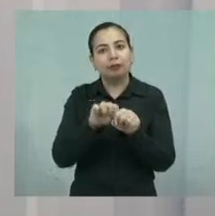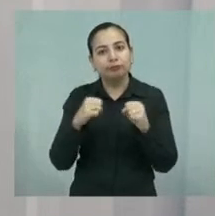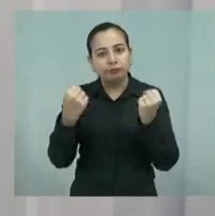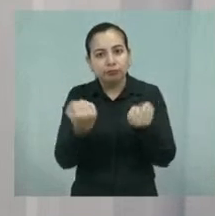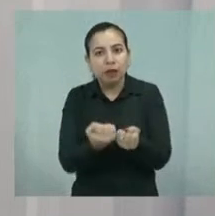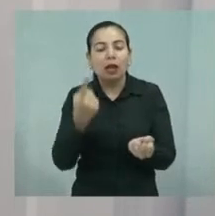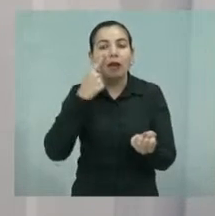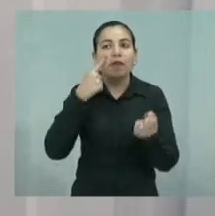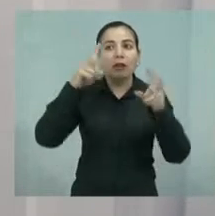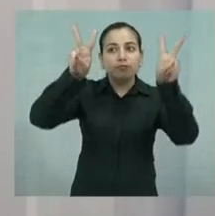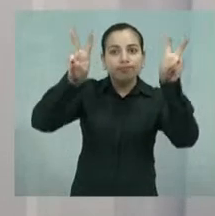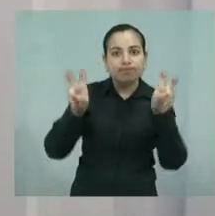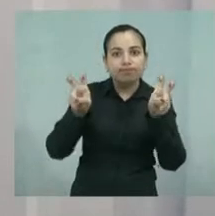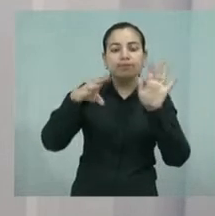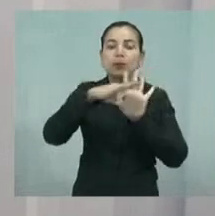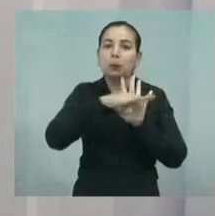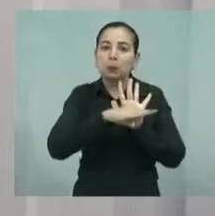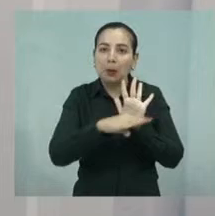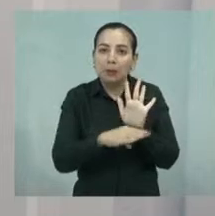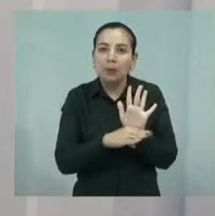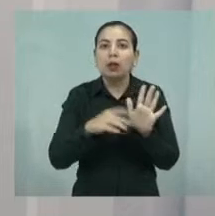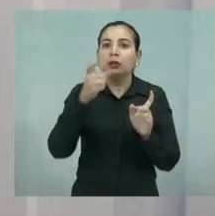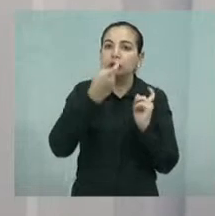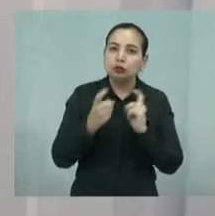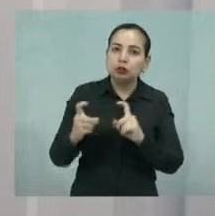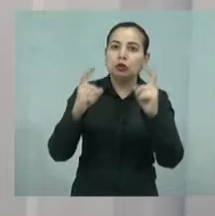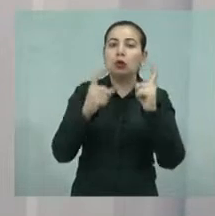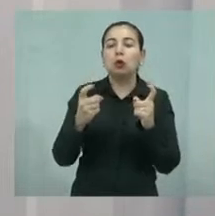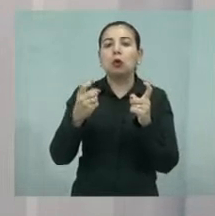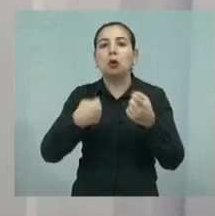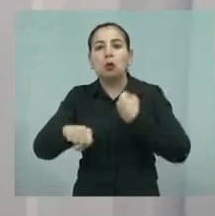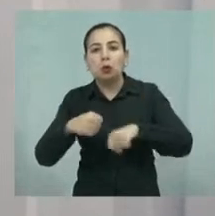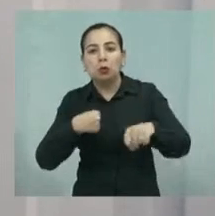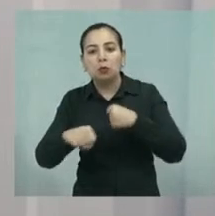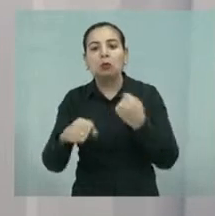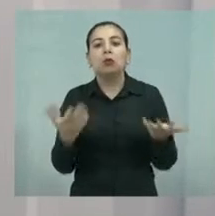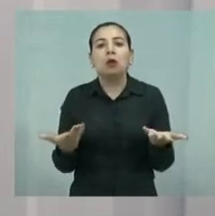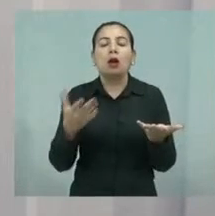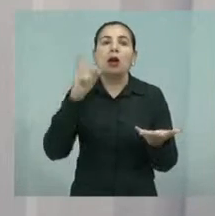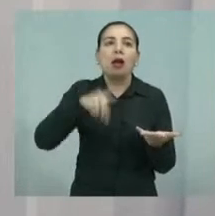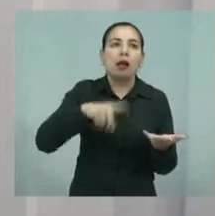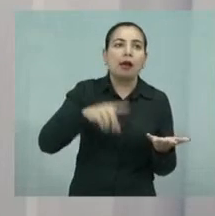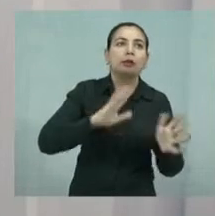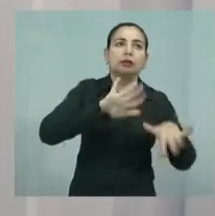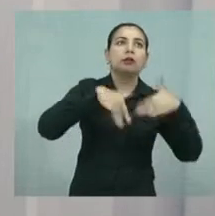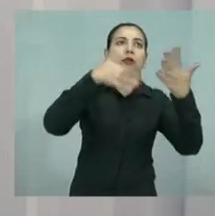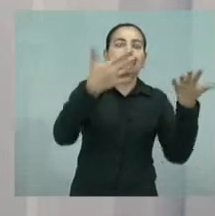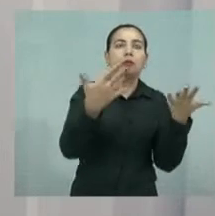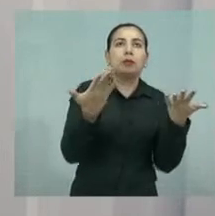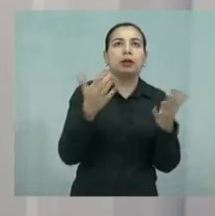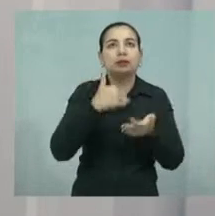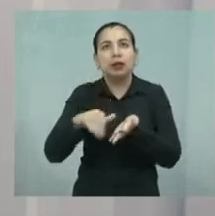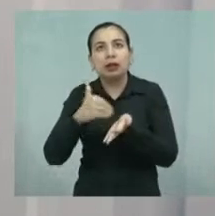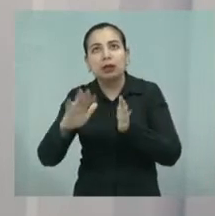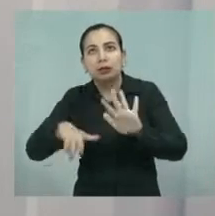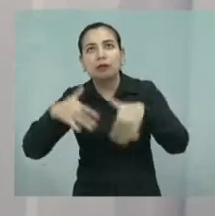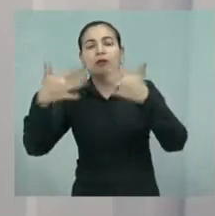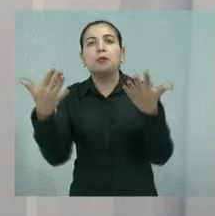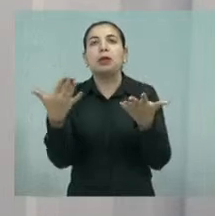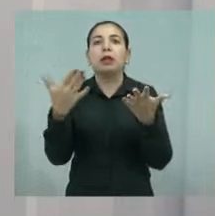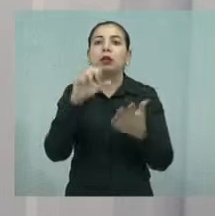desenvolvimento cooperado, instituições como a Agência de Desenvolvimento do Estado do Ceará, a Secretaria de Desenvolvimento, o